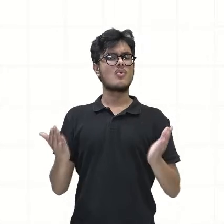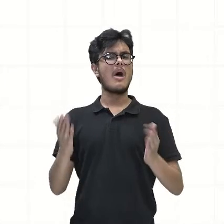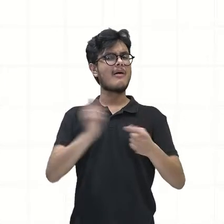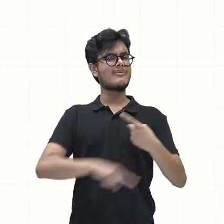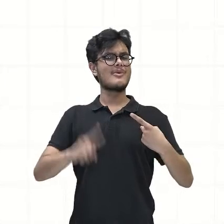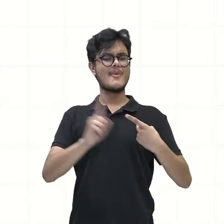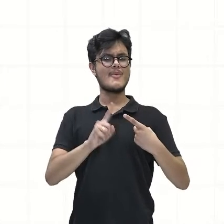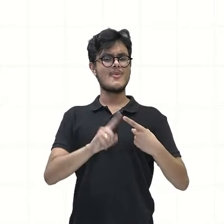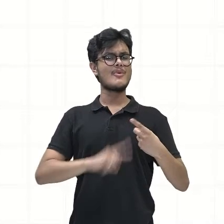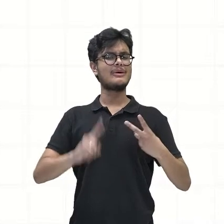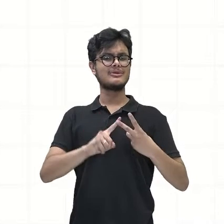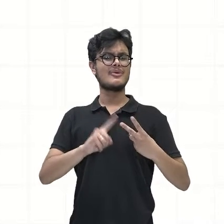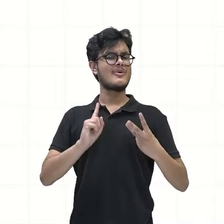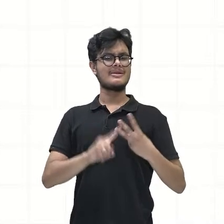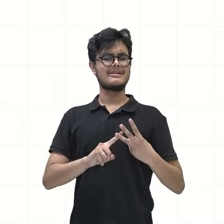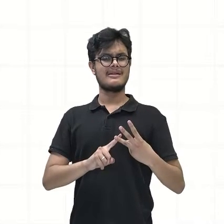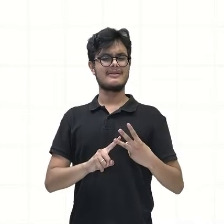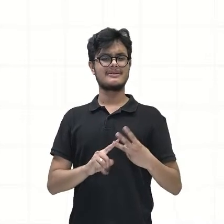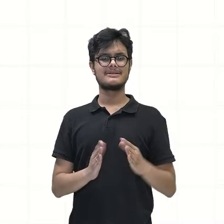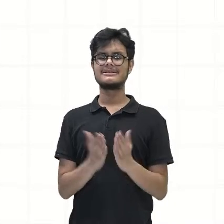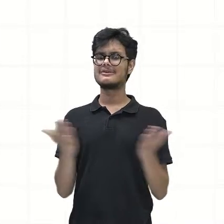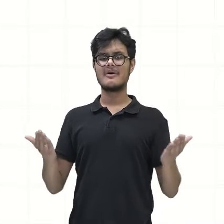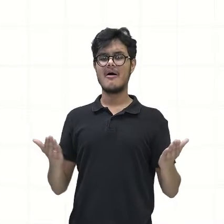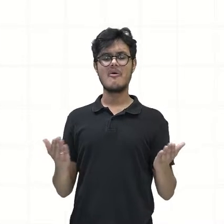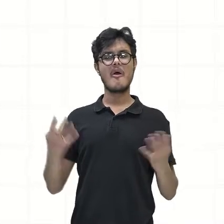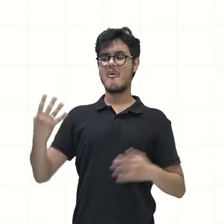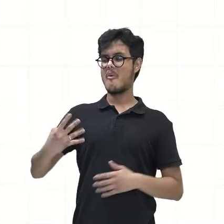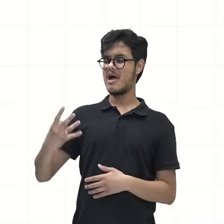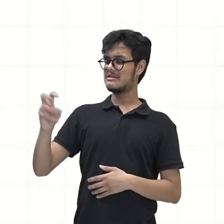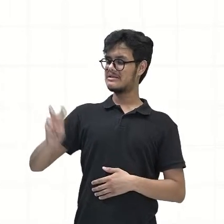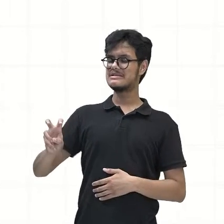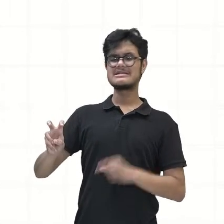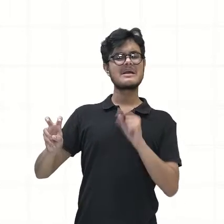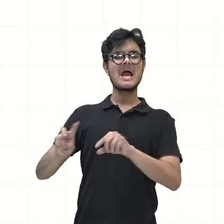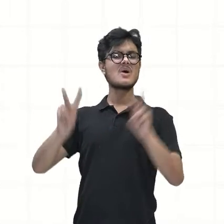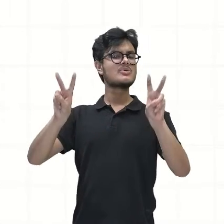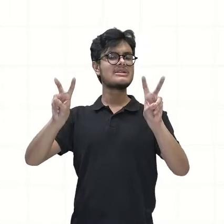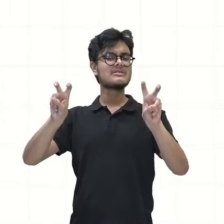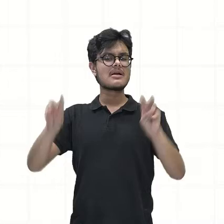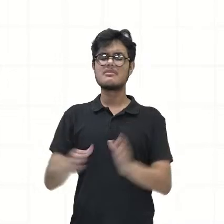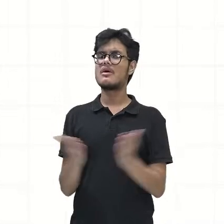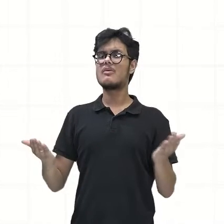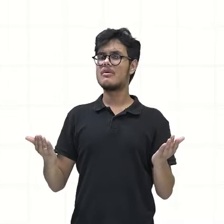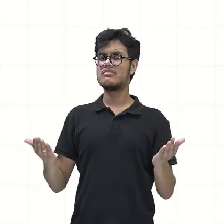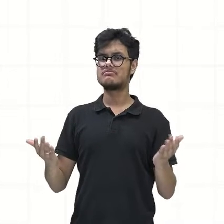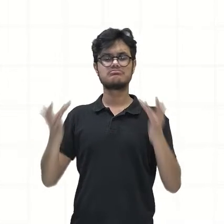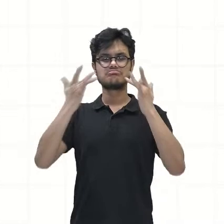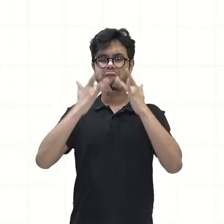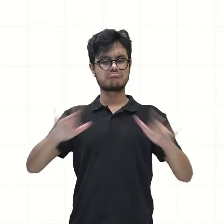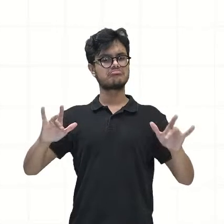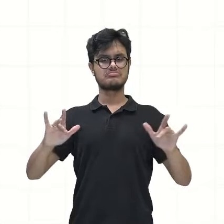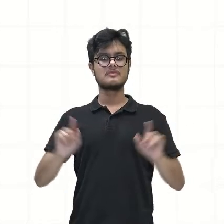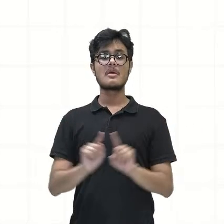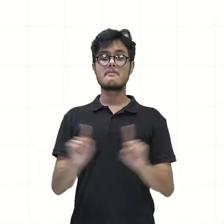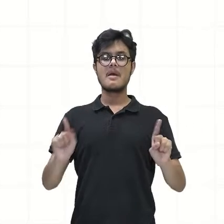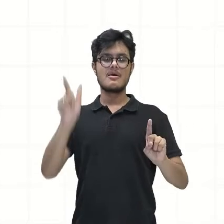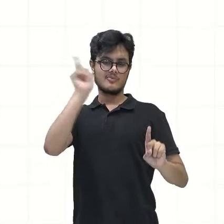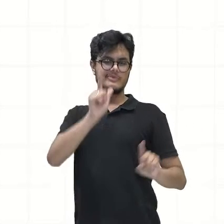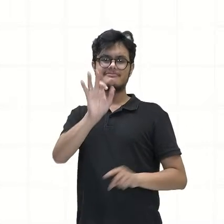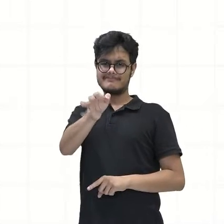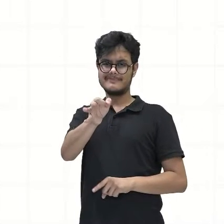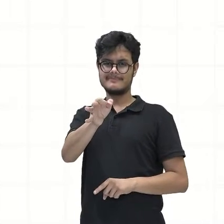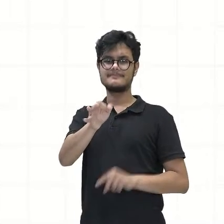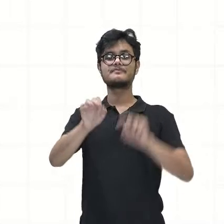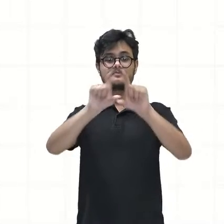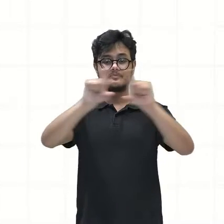que variável é a 2, que variável é a 3, a 4 e a 5. Ó, eu consigo observar o